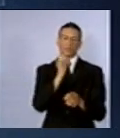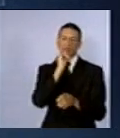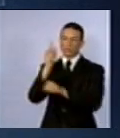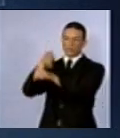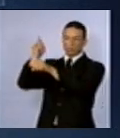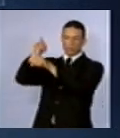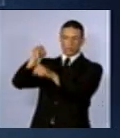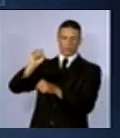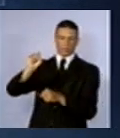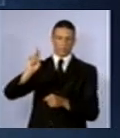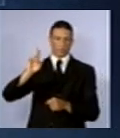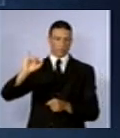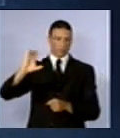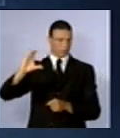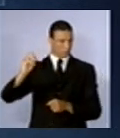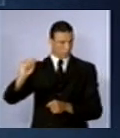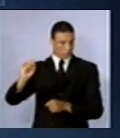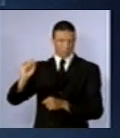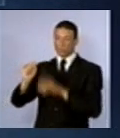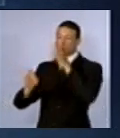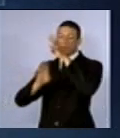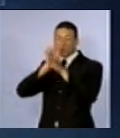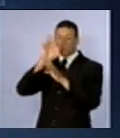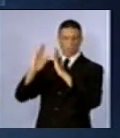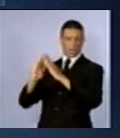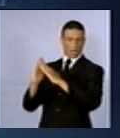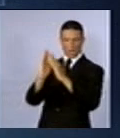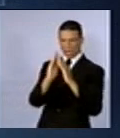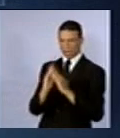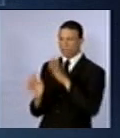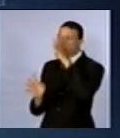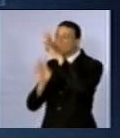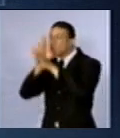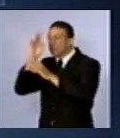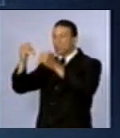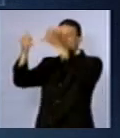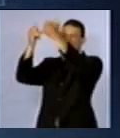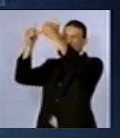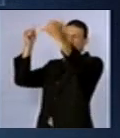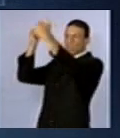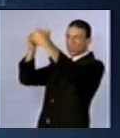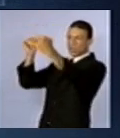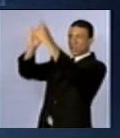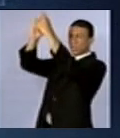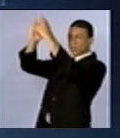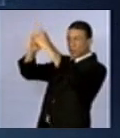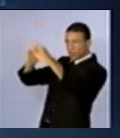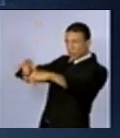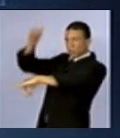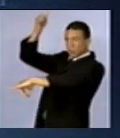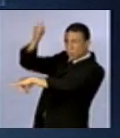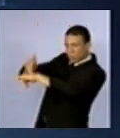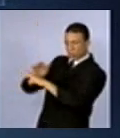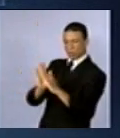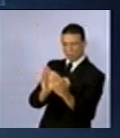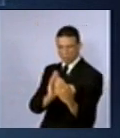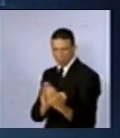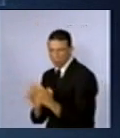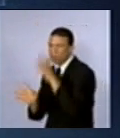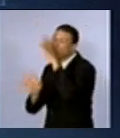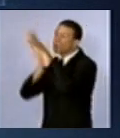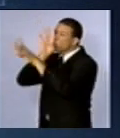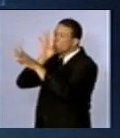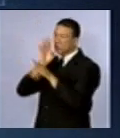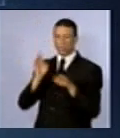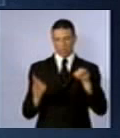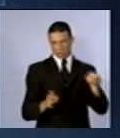Suíça, uma ocupação, uma invasão sob os cabos e junto às torres de uma linha de transmissão, e isso na cidade de